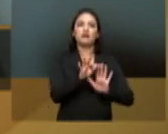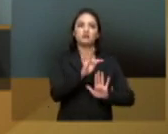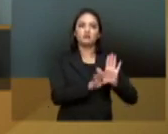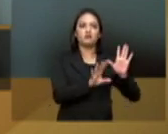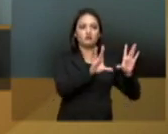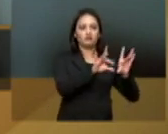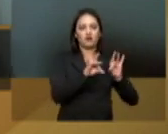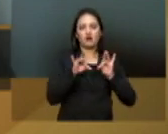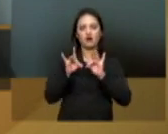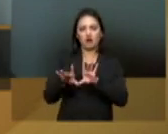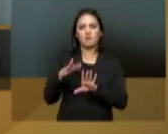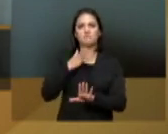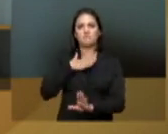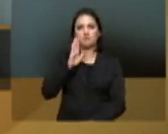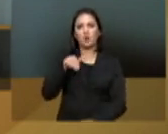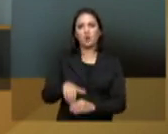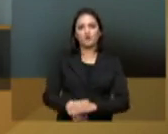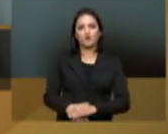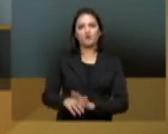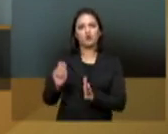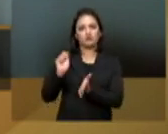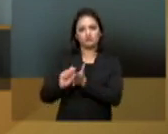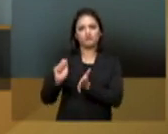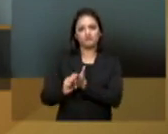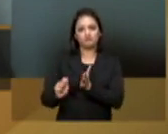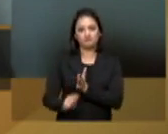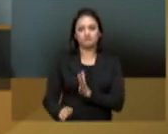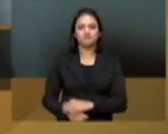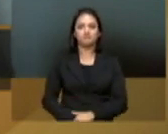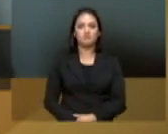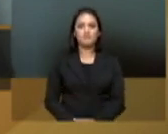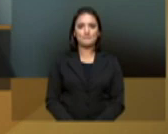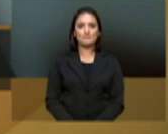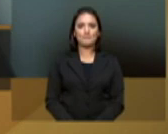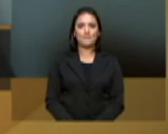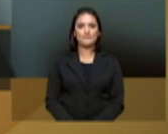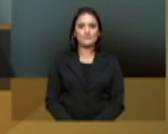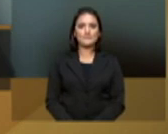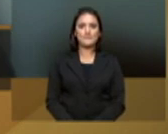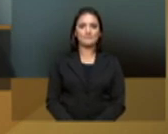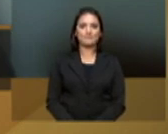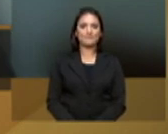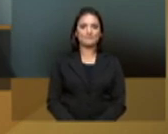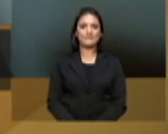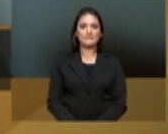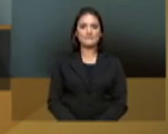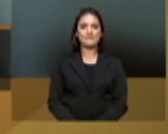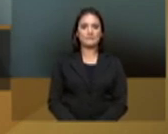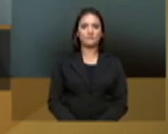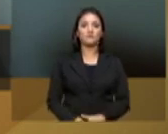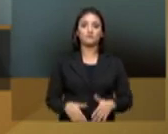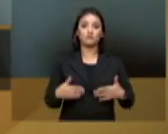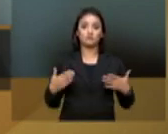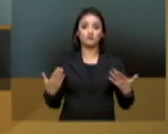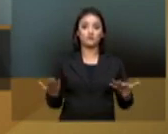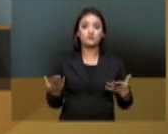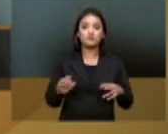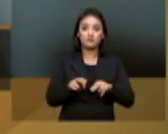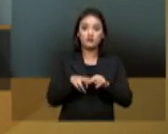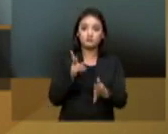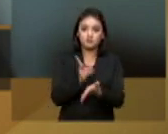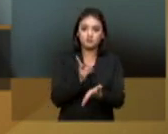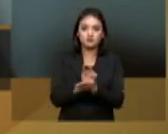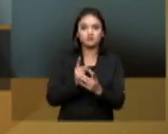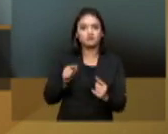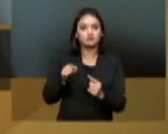transcrição que está no voto integral. E digo, então, que com base naqueles